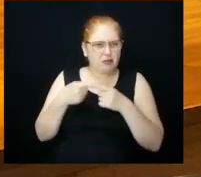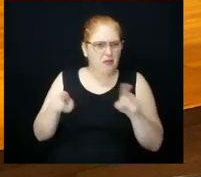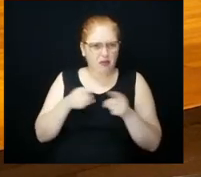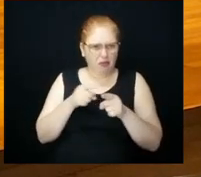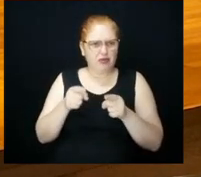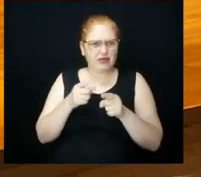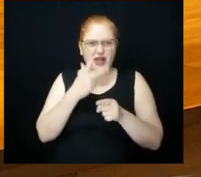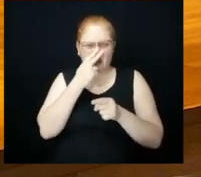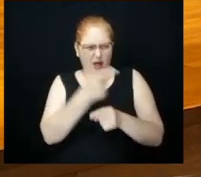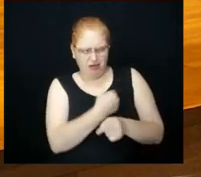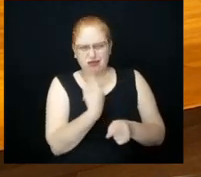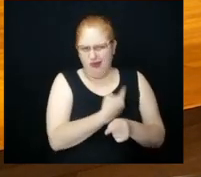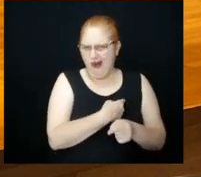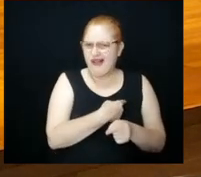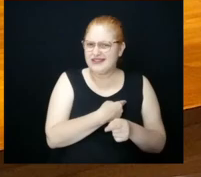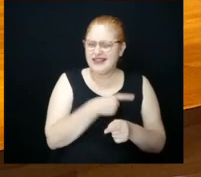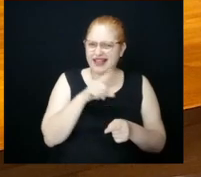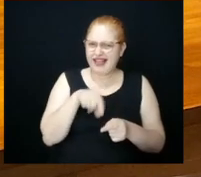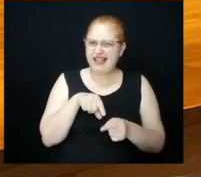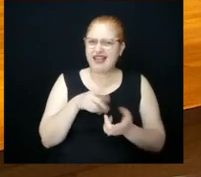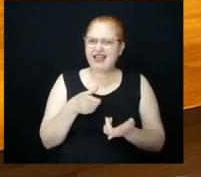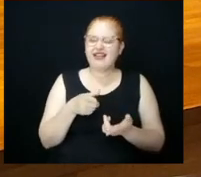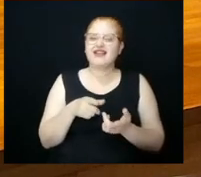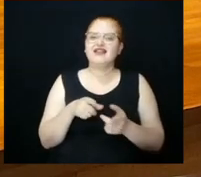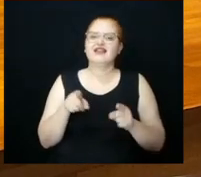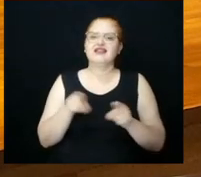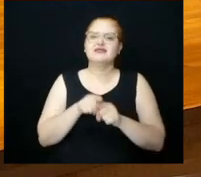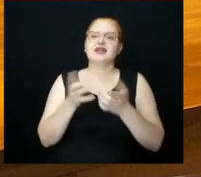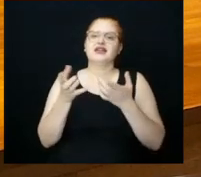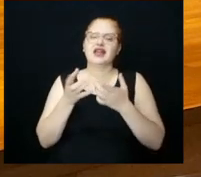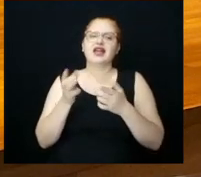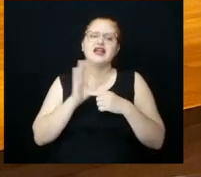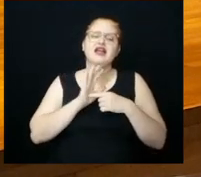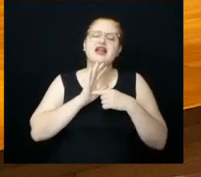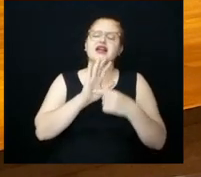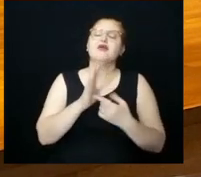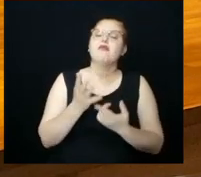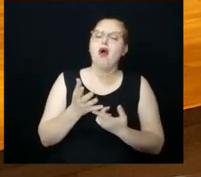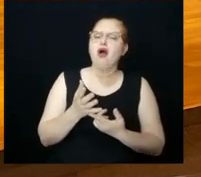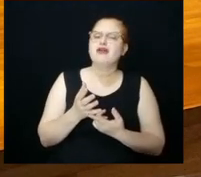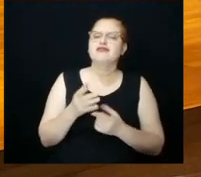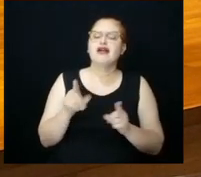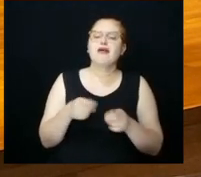lugares. Né? Mariah Carey, e querem que ela traga músicas